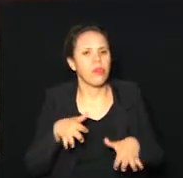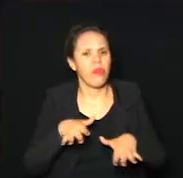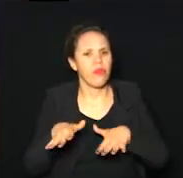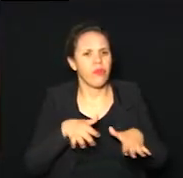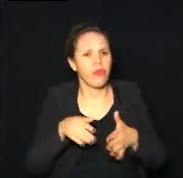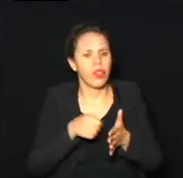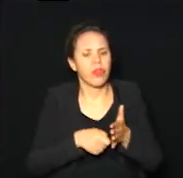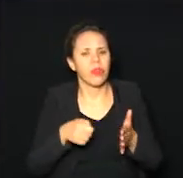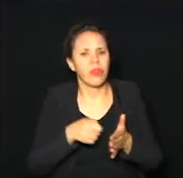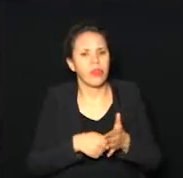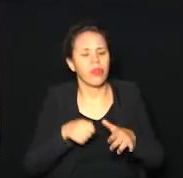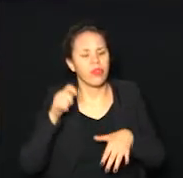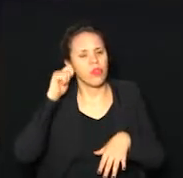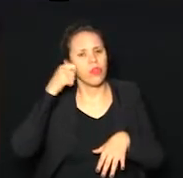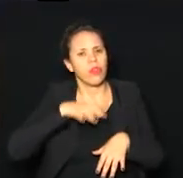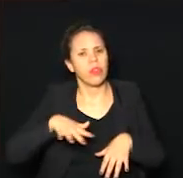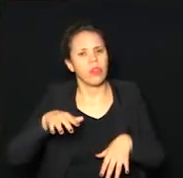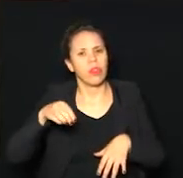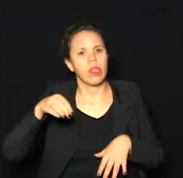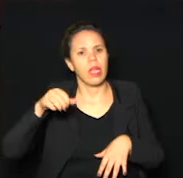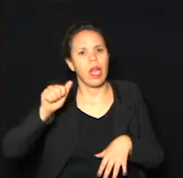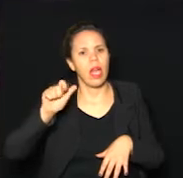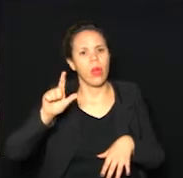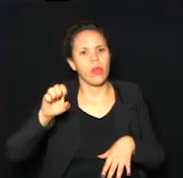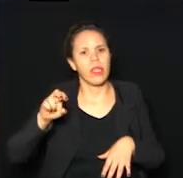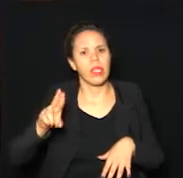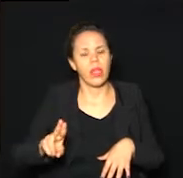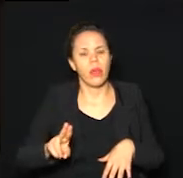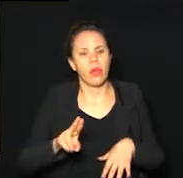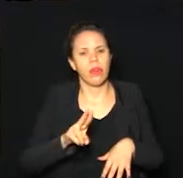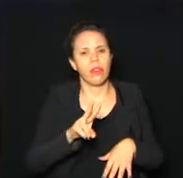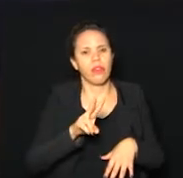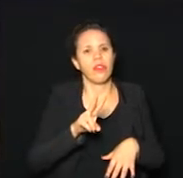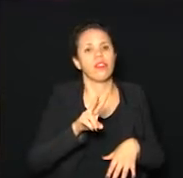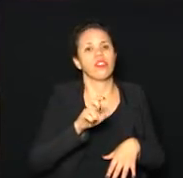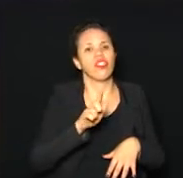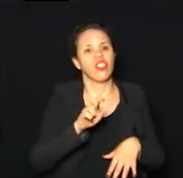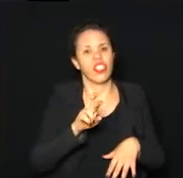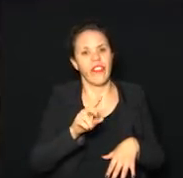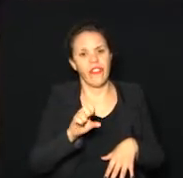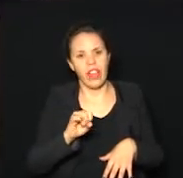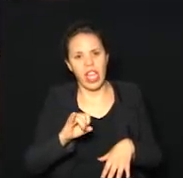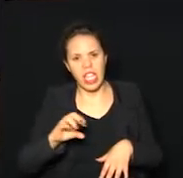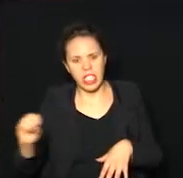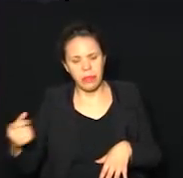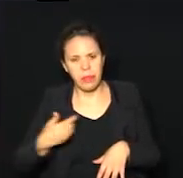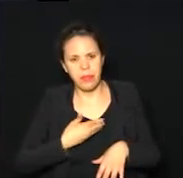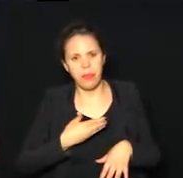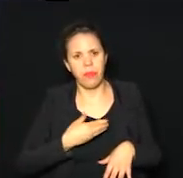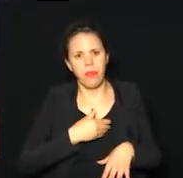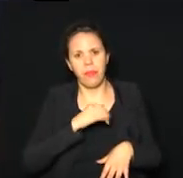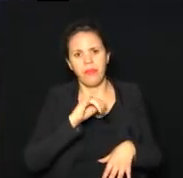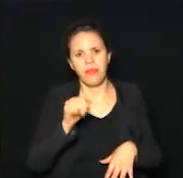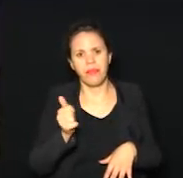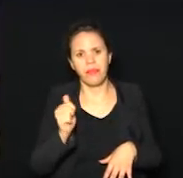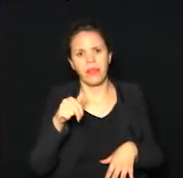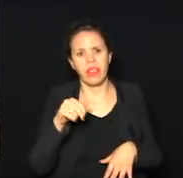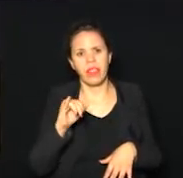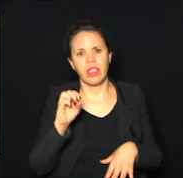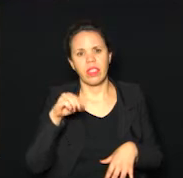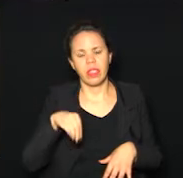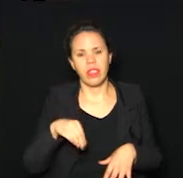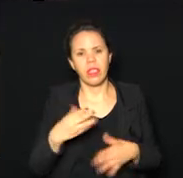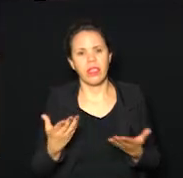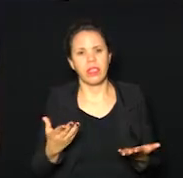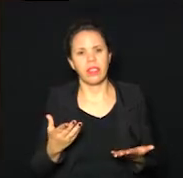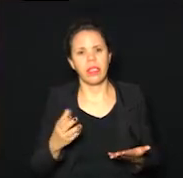saudoso Alceu, Boni, todo Gervásio, os camaradas todos da história, meu amigo Jacim, entendeu? Claudião